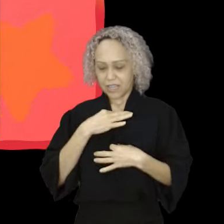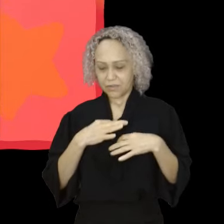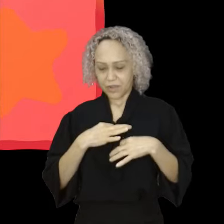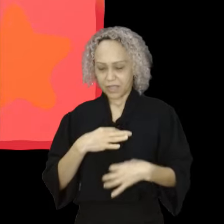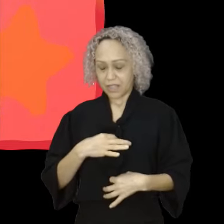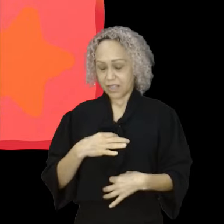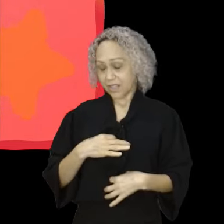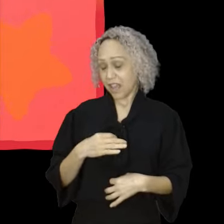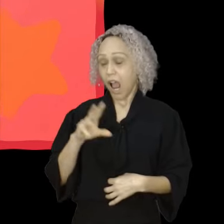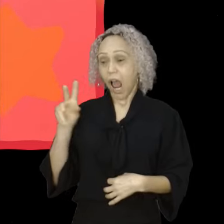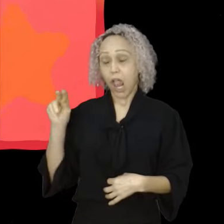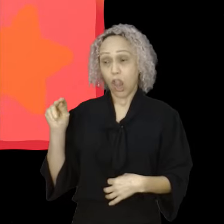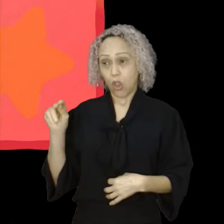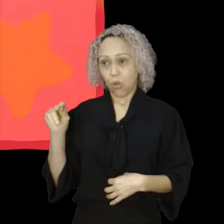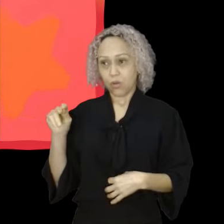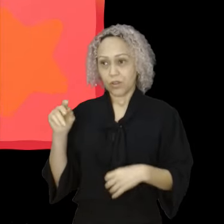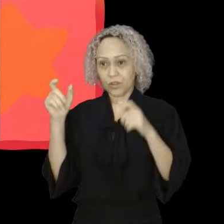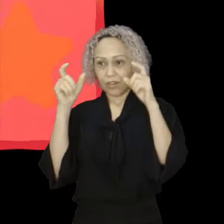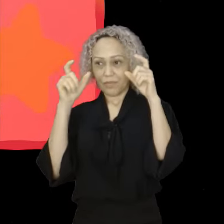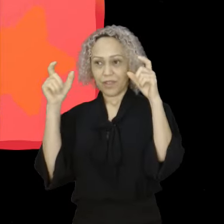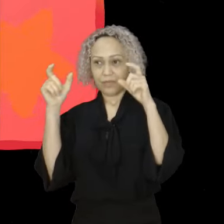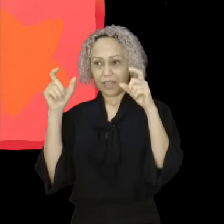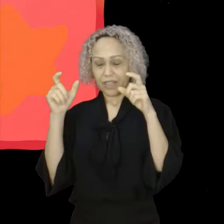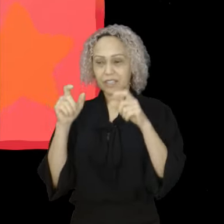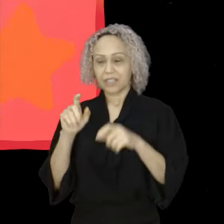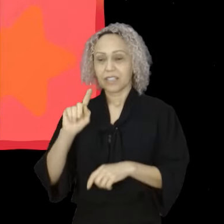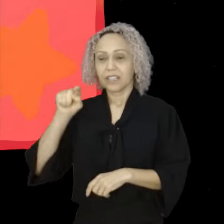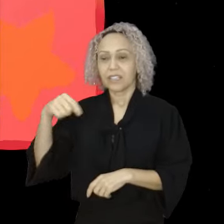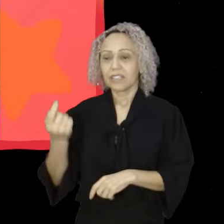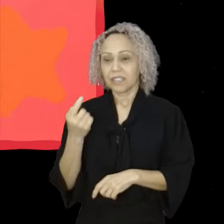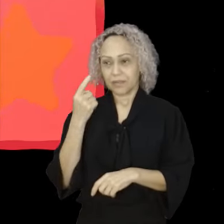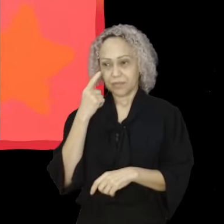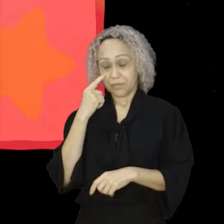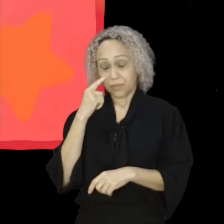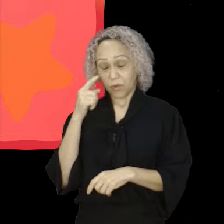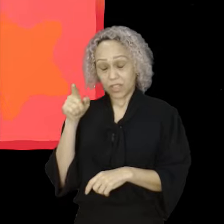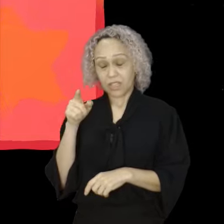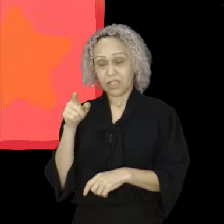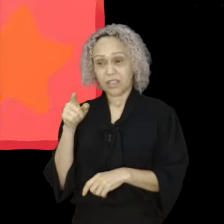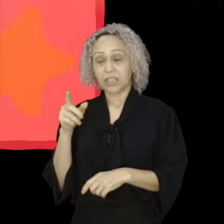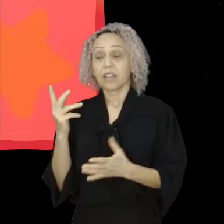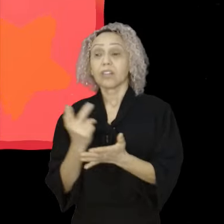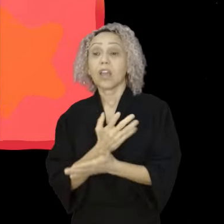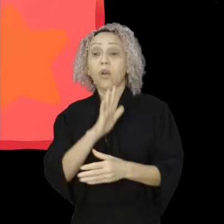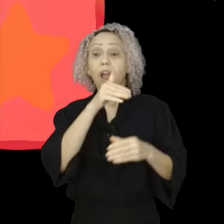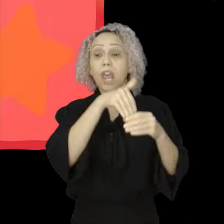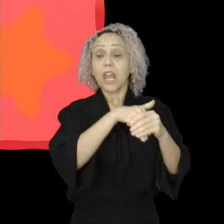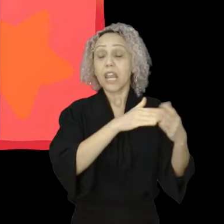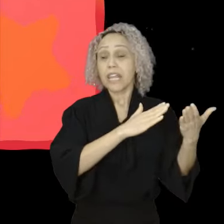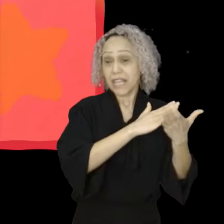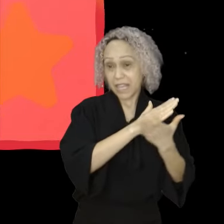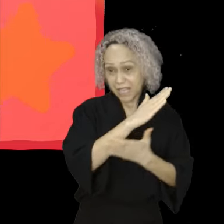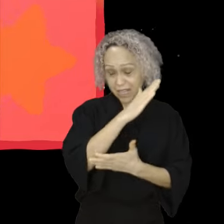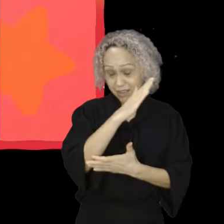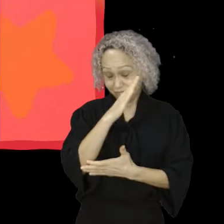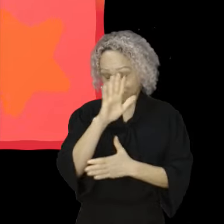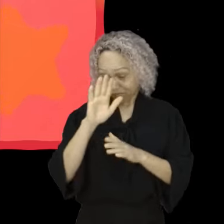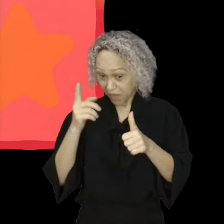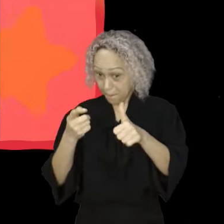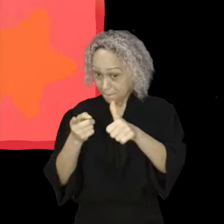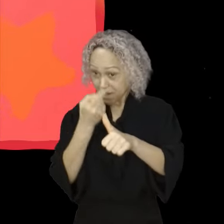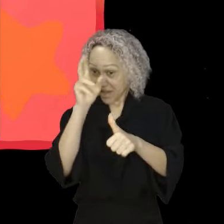bem abertos. O registro foi feito em São Paulo logo depois do resultado das eleições. Ou seja, o Lula tinha acabado de virar presidente pela